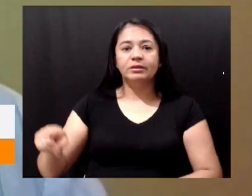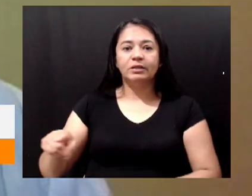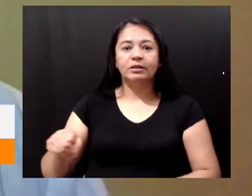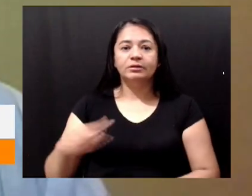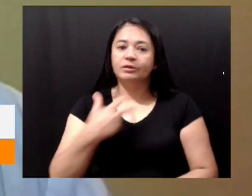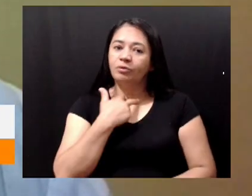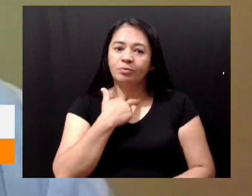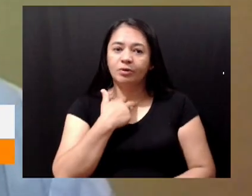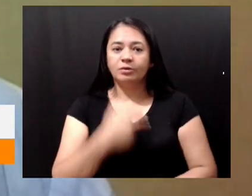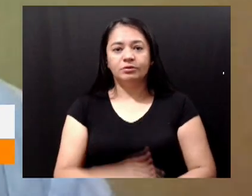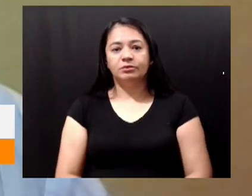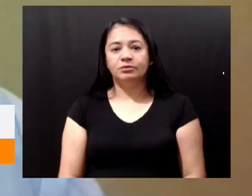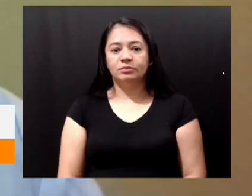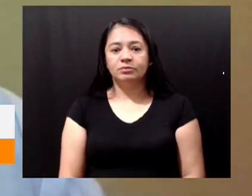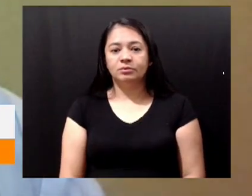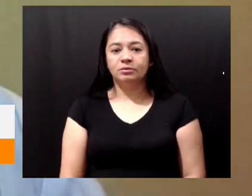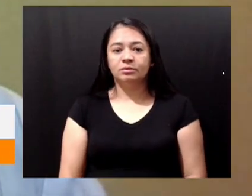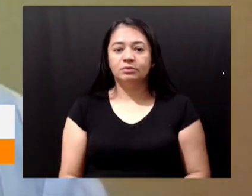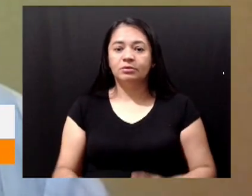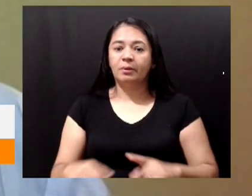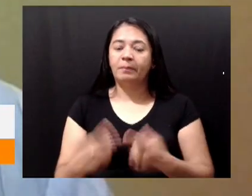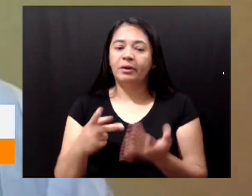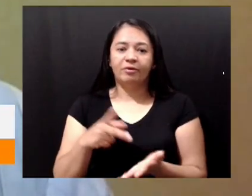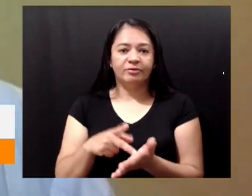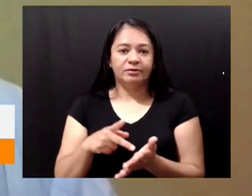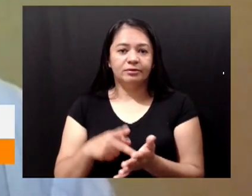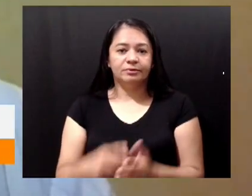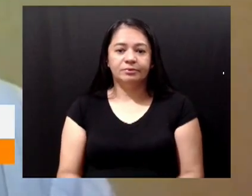esclarecer. Mas, de fato,